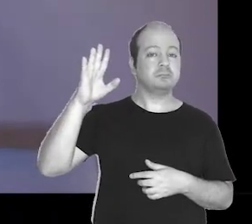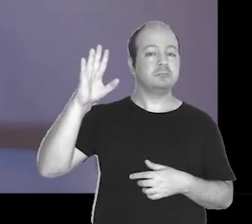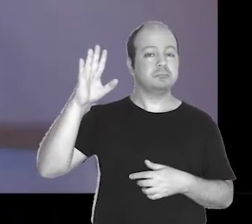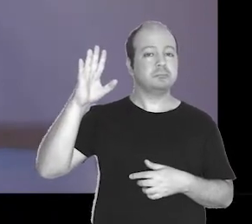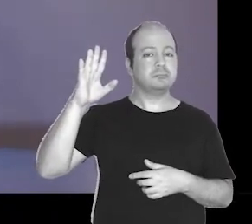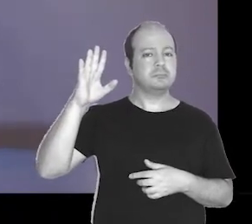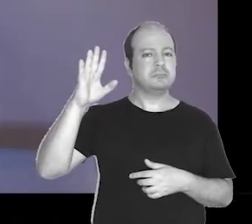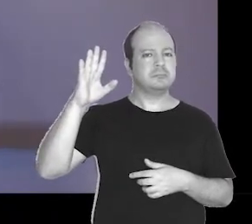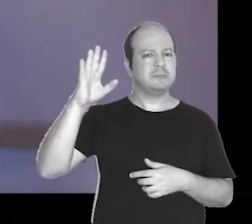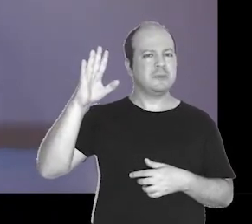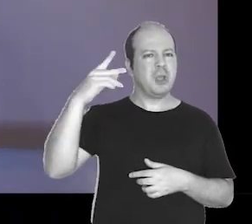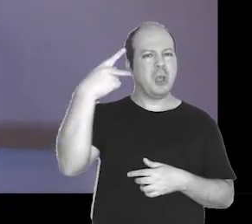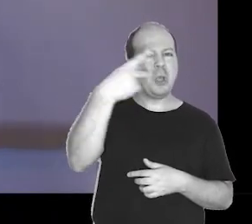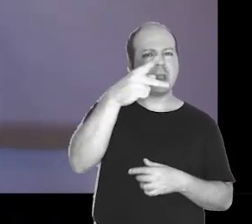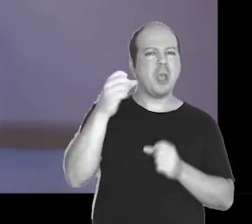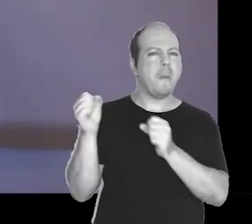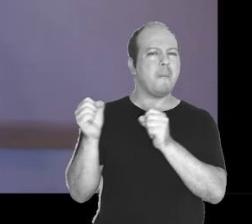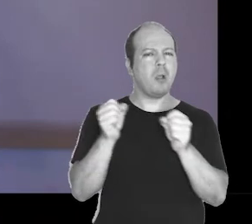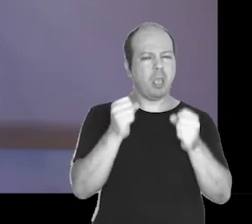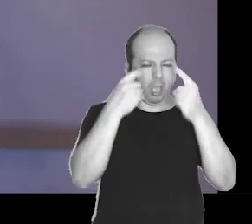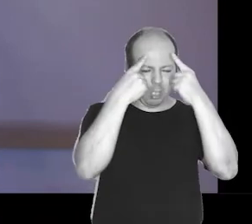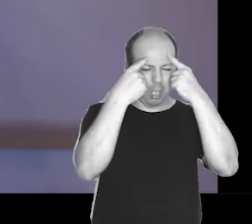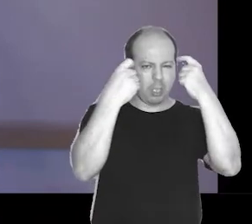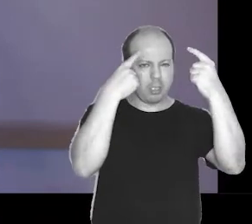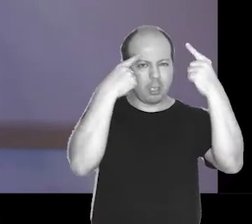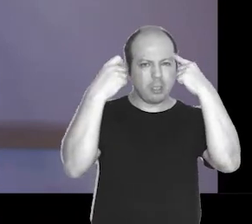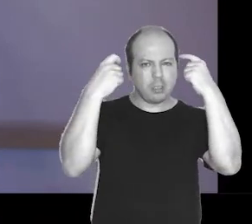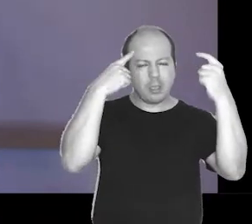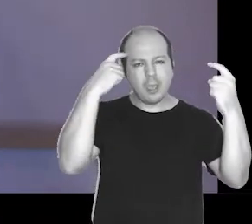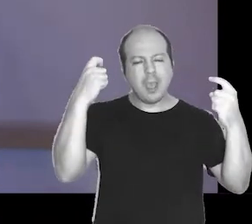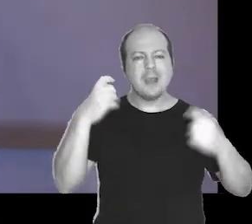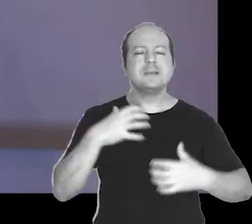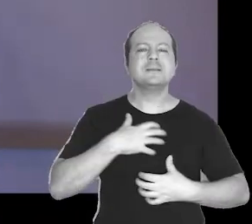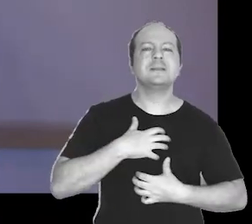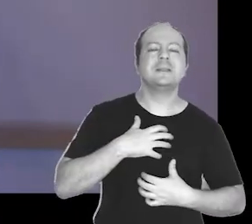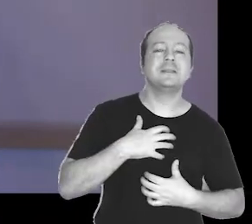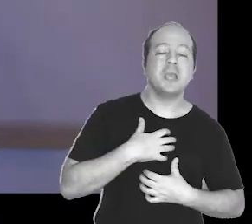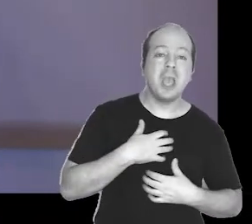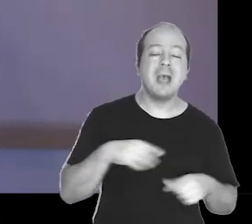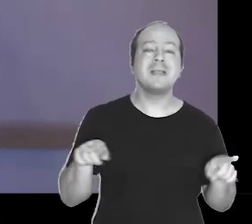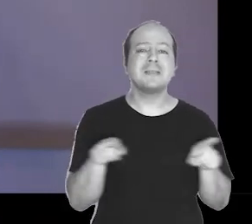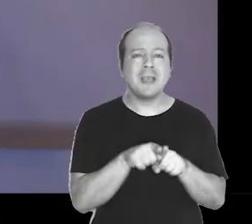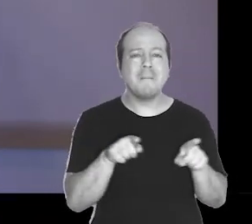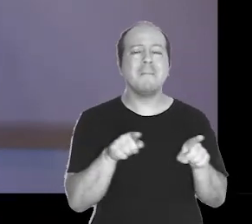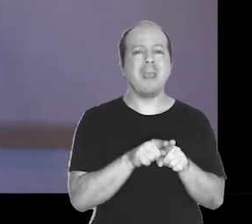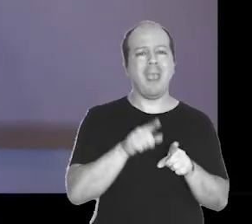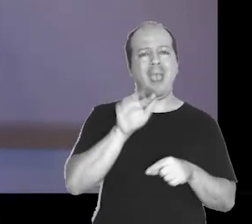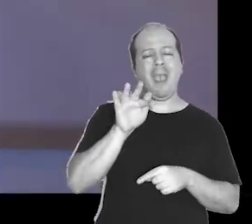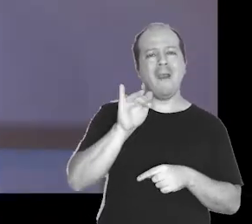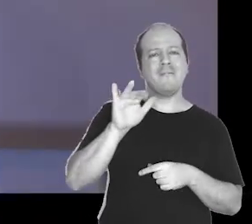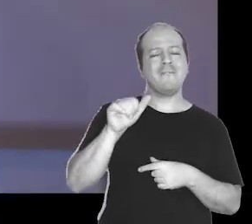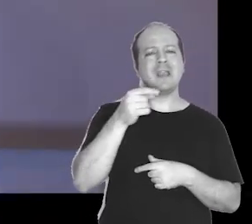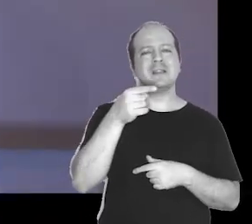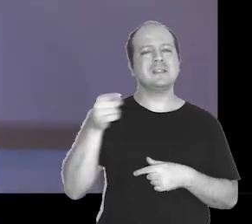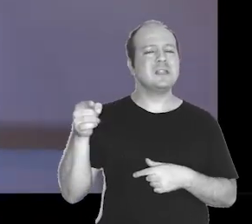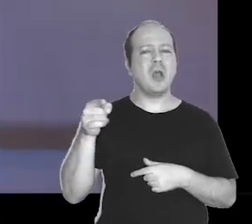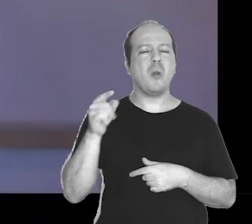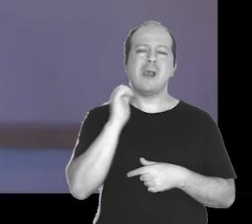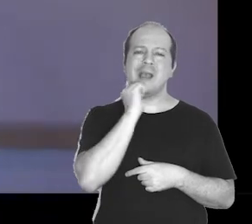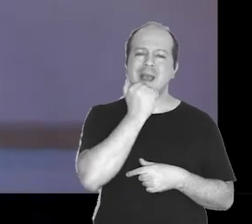seu sedutor poder criativo, o sentido que também a ficção confere para a